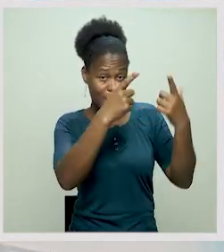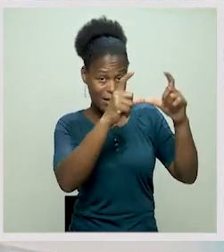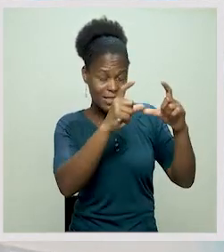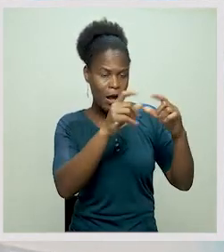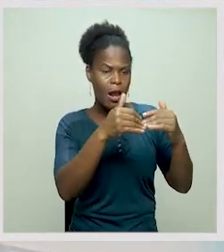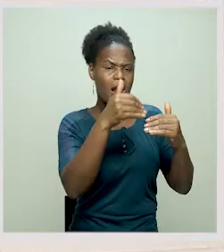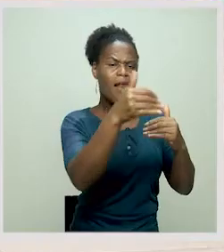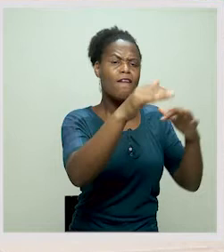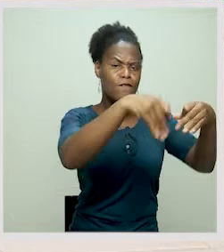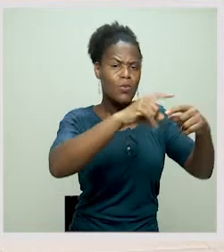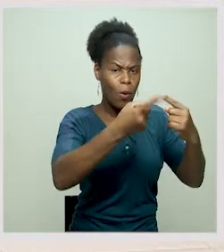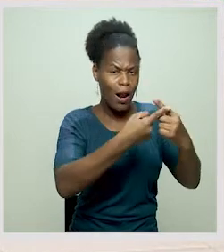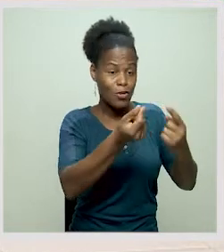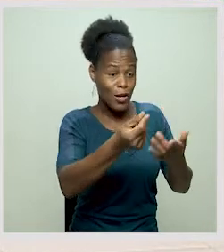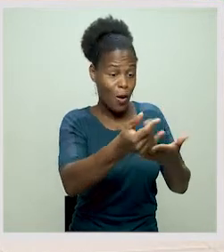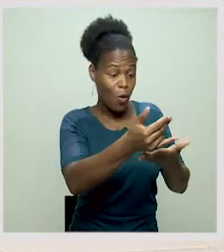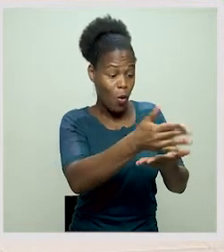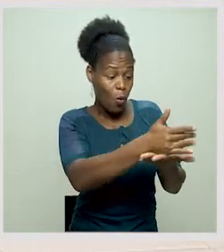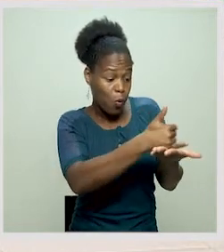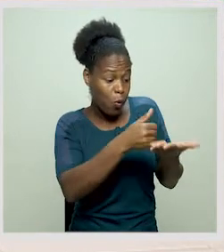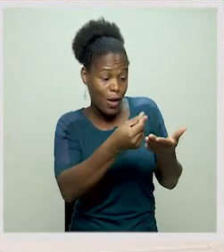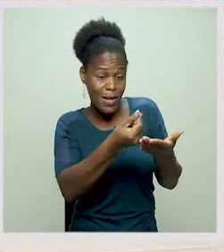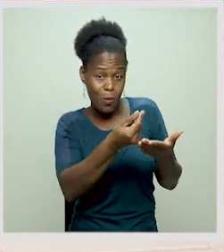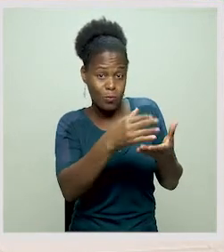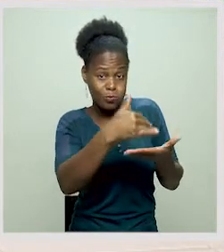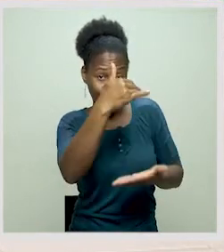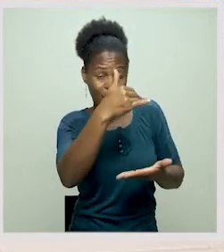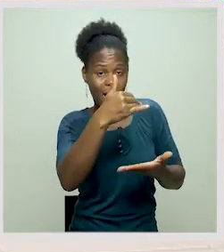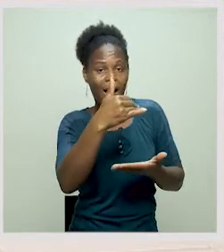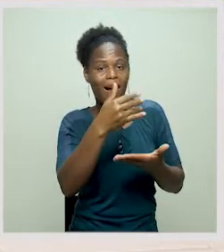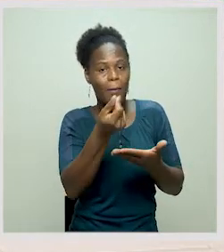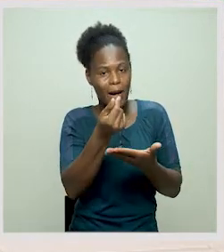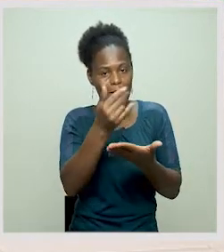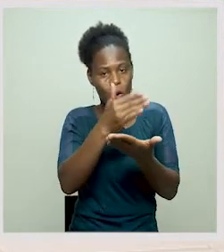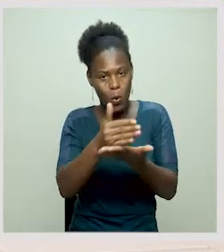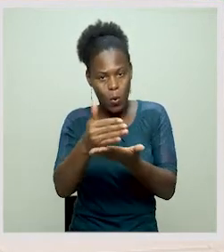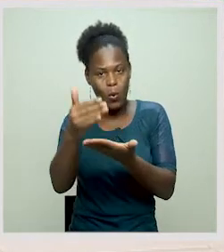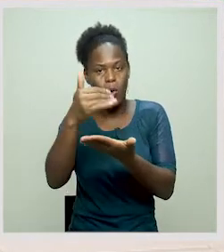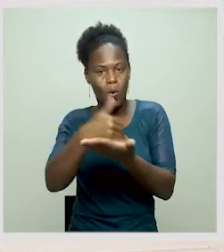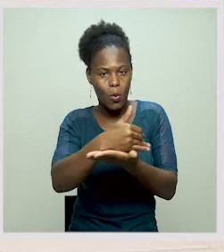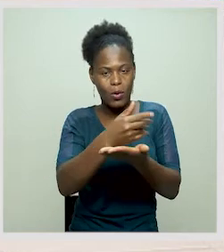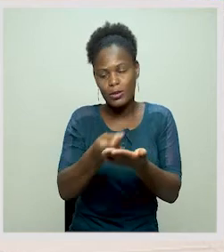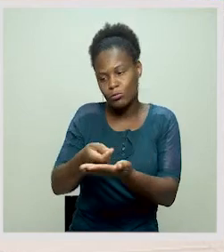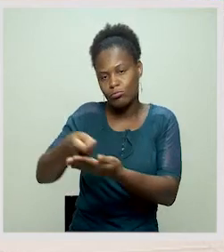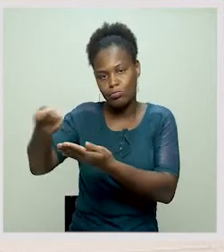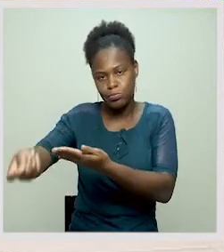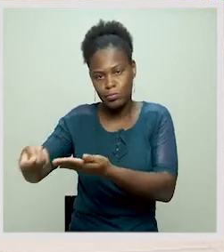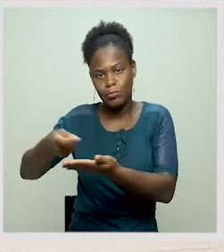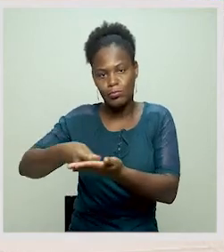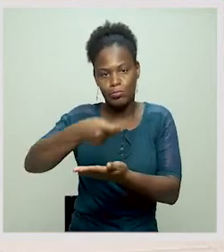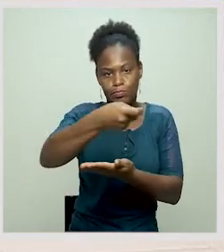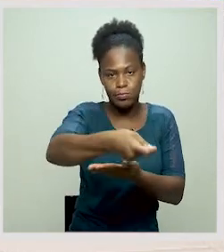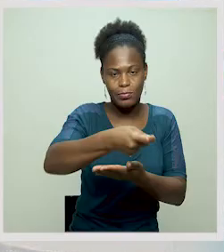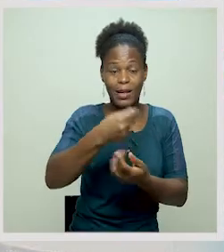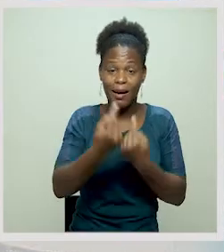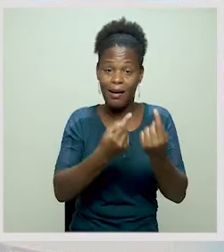final do ano, distribui o lucro aos acionistas. Cada parte de lucro que o acionista recebe, nós